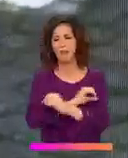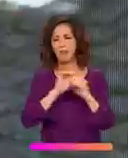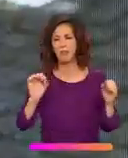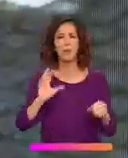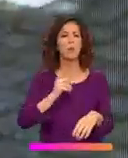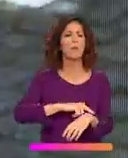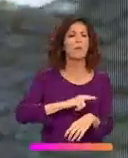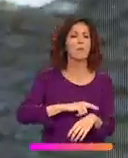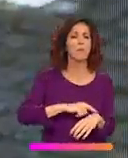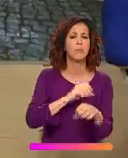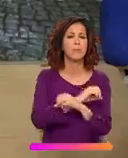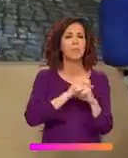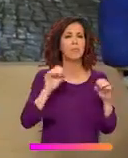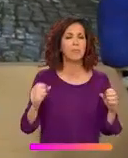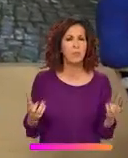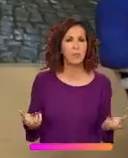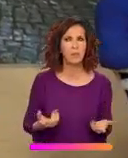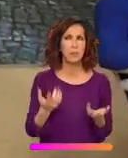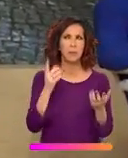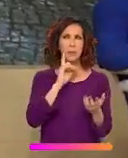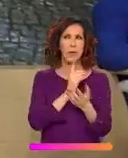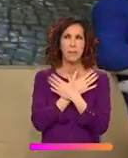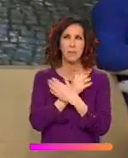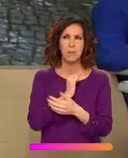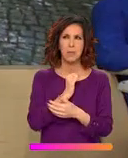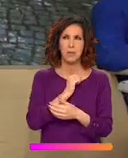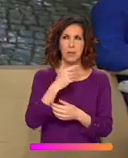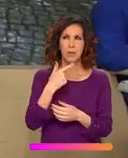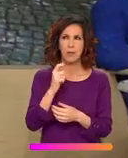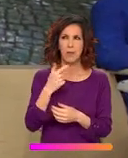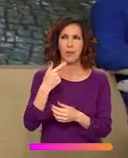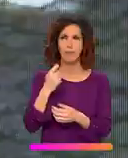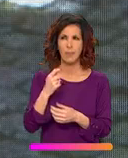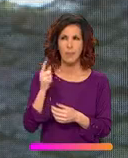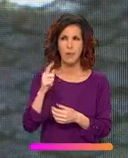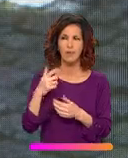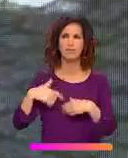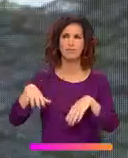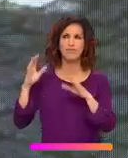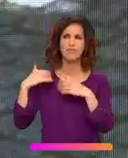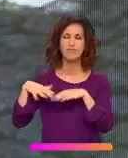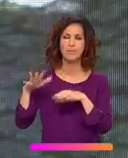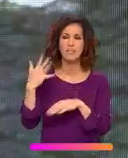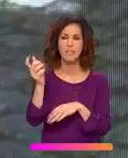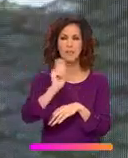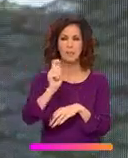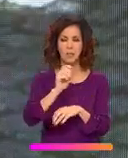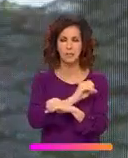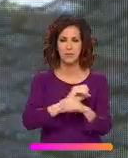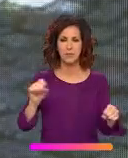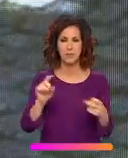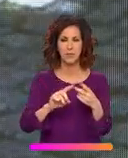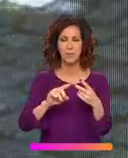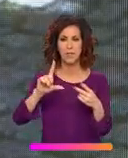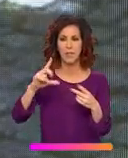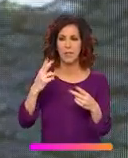tempo? A minha comadre, o Teté, já há 5 meses. E a Lourdes,